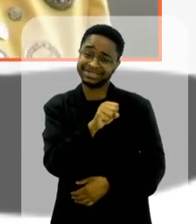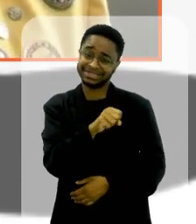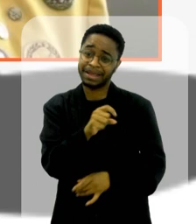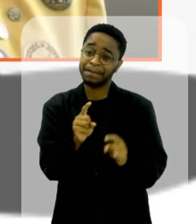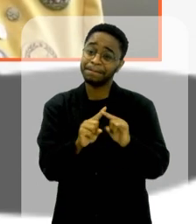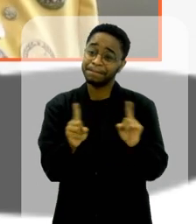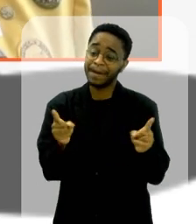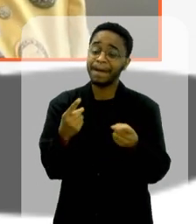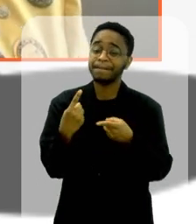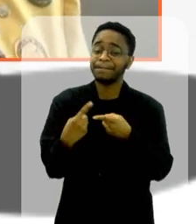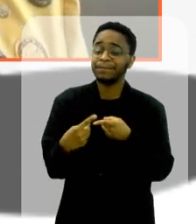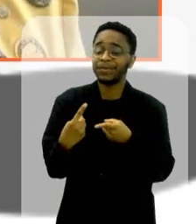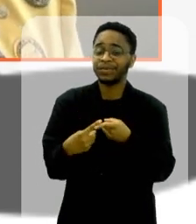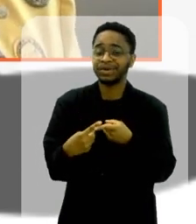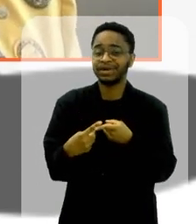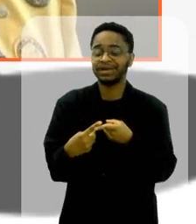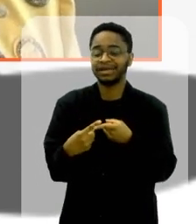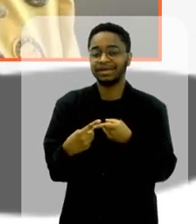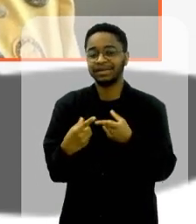né? Mas é porque